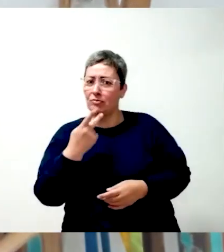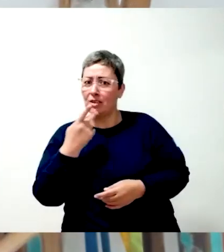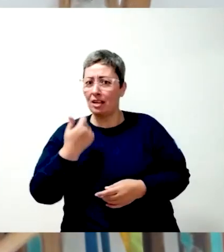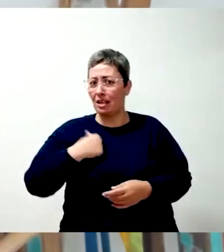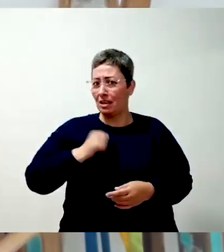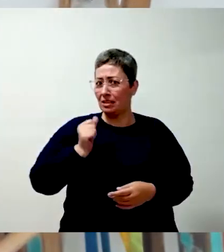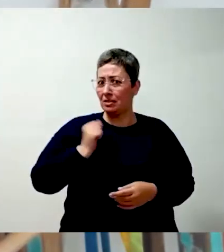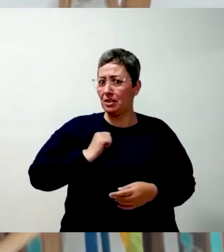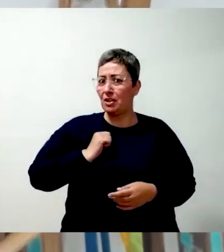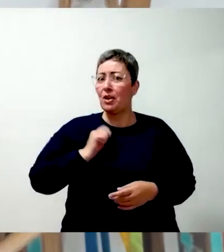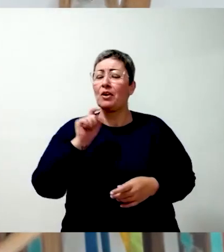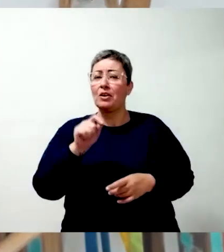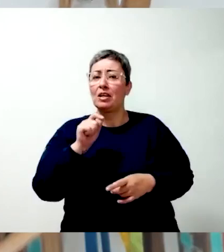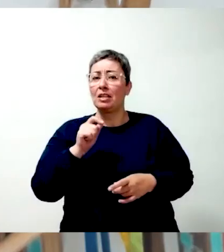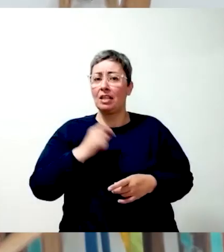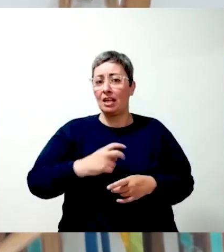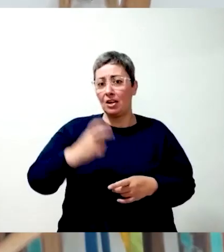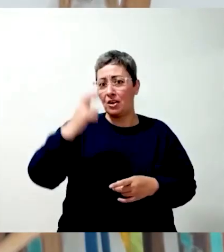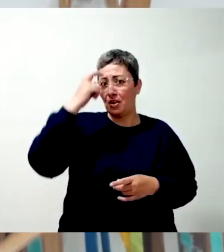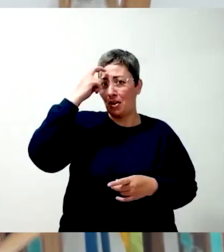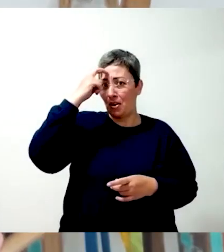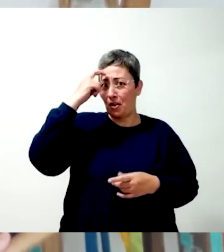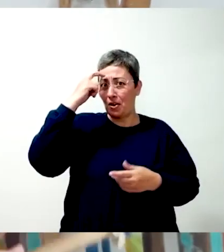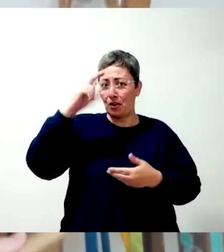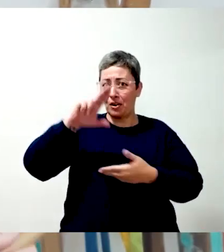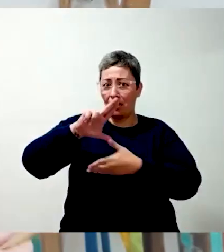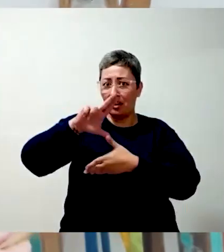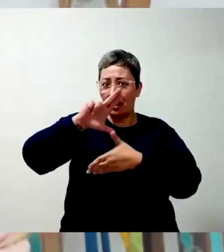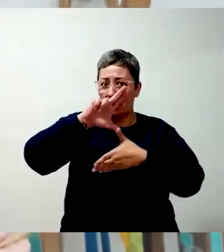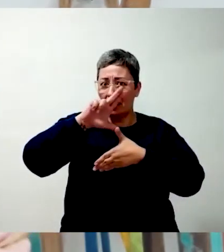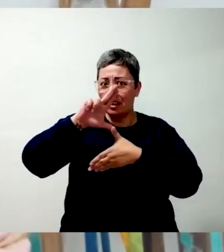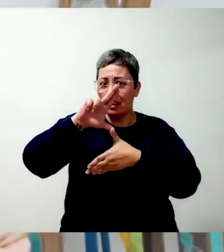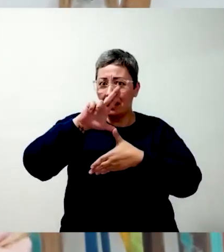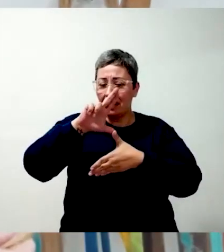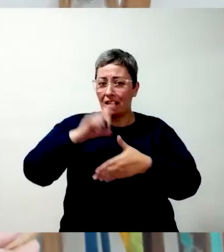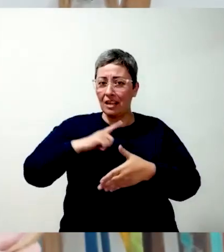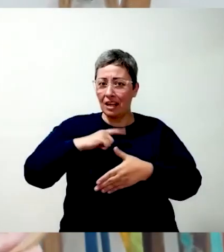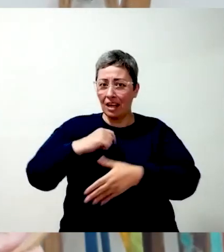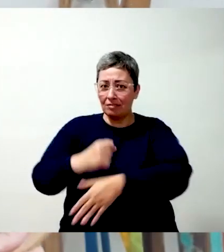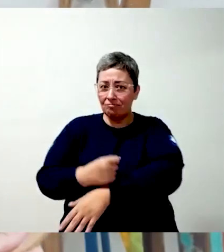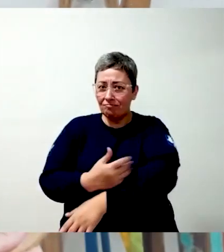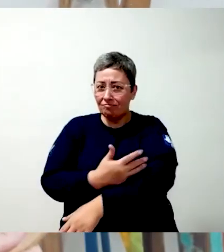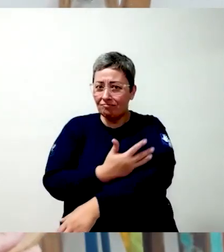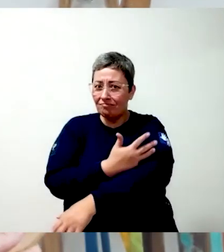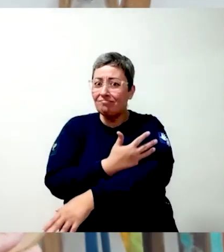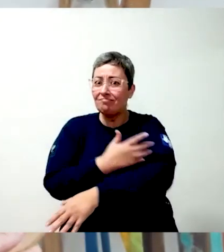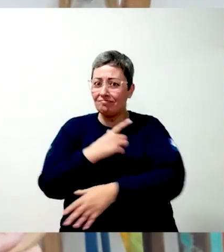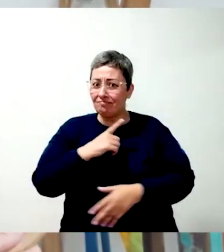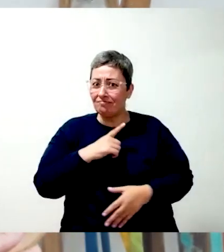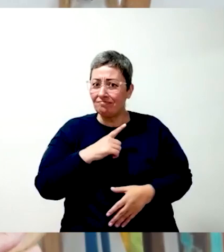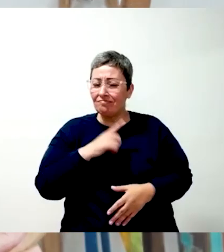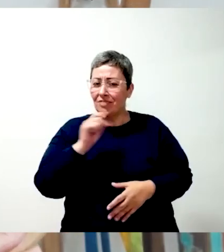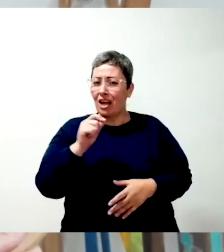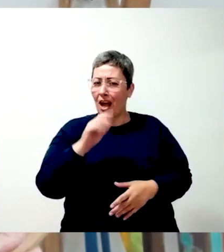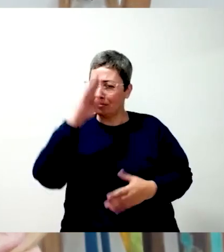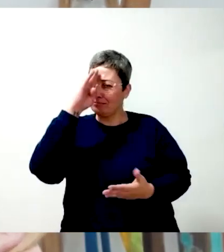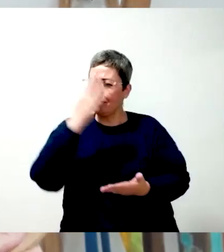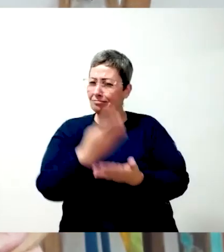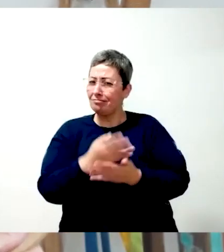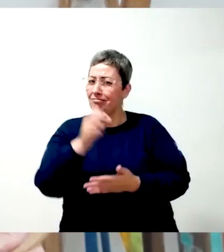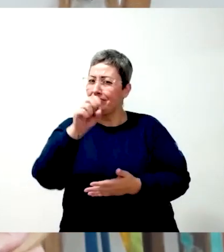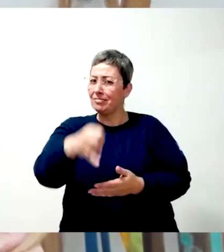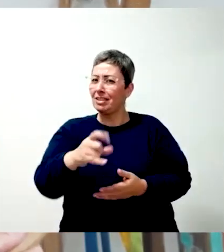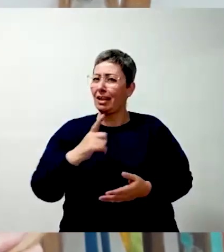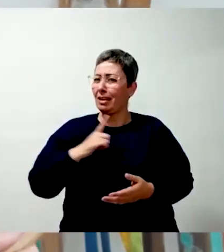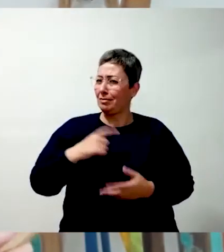língua espanhola, que tem a cultura latino-americana em suas veias? Hã? Eu